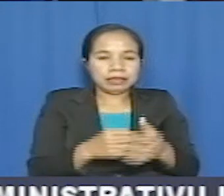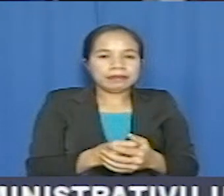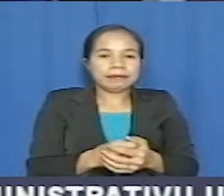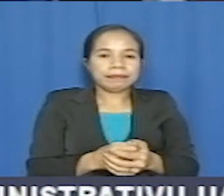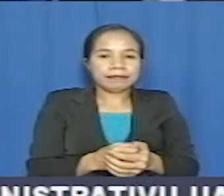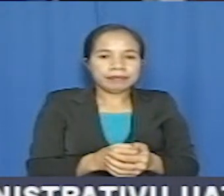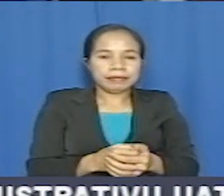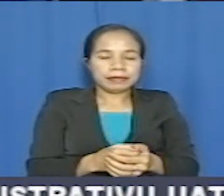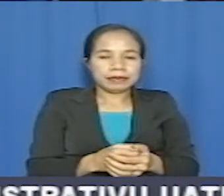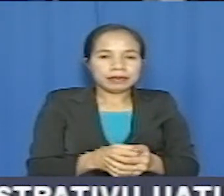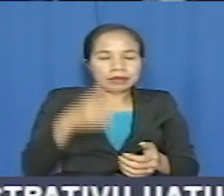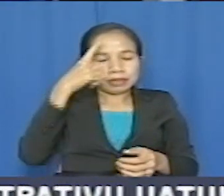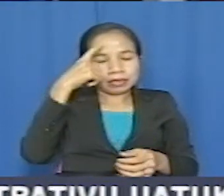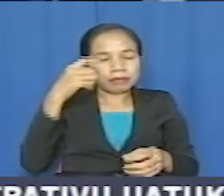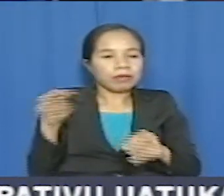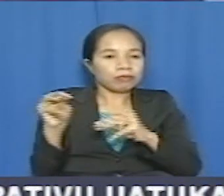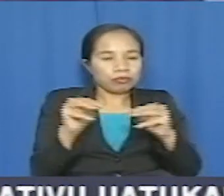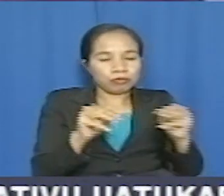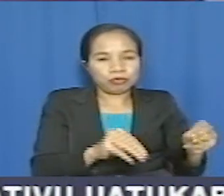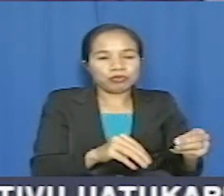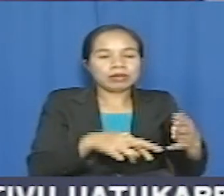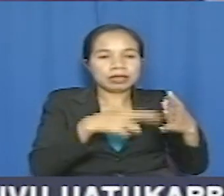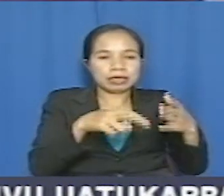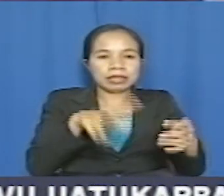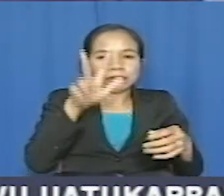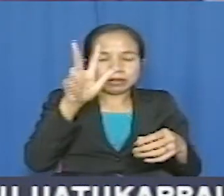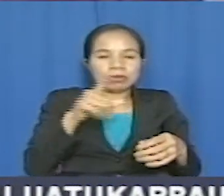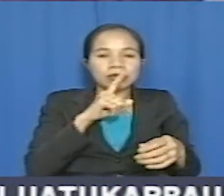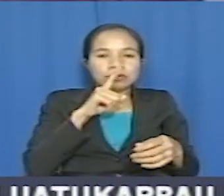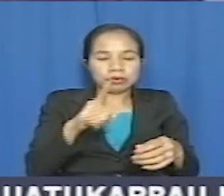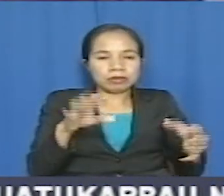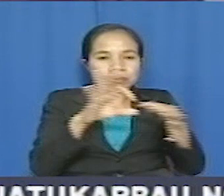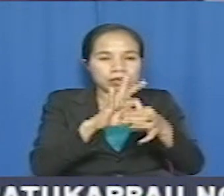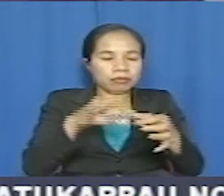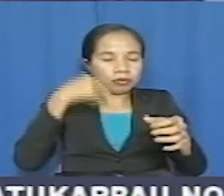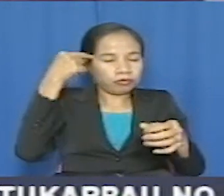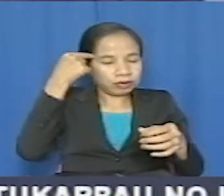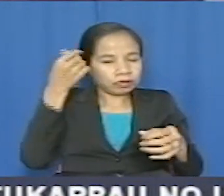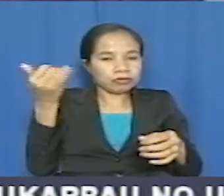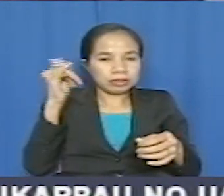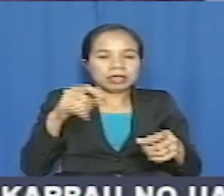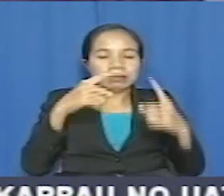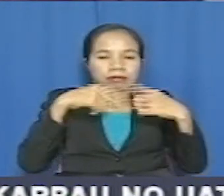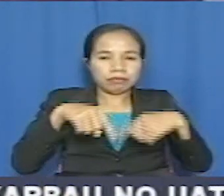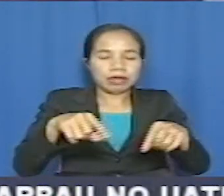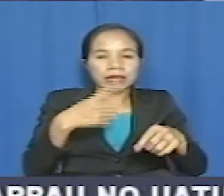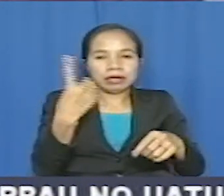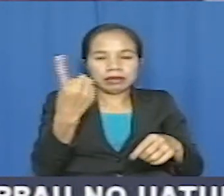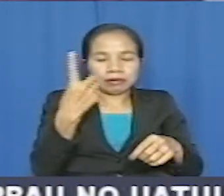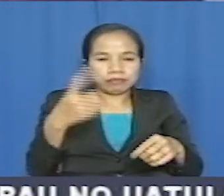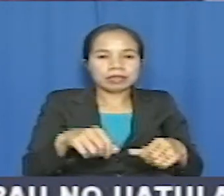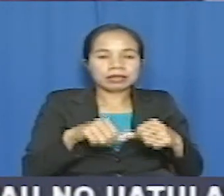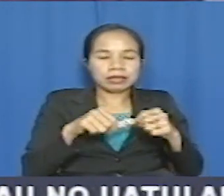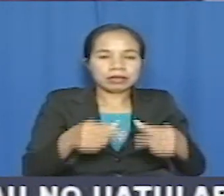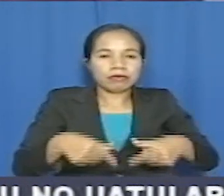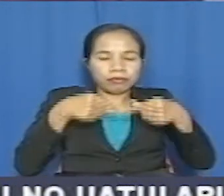lahir. Tapi pun kami mulai strategi pada latulnya, kata close tuh nih, kau member governor Sirbana Fati itu for kuantitas vaksinan nih